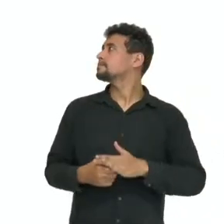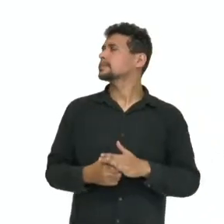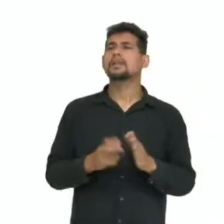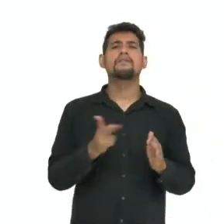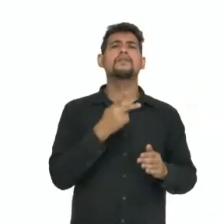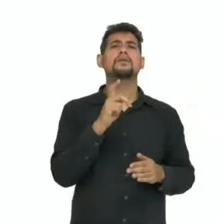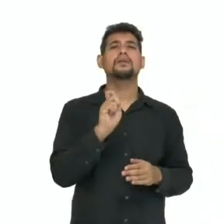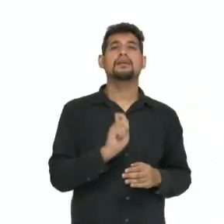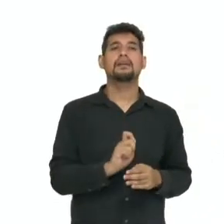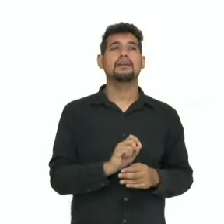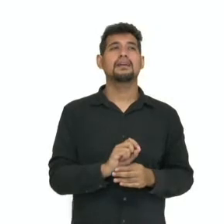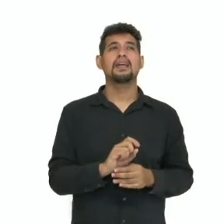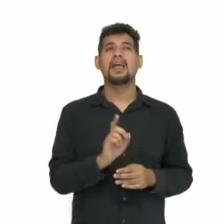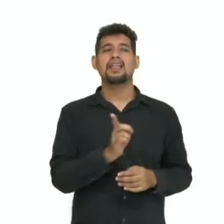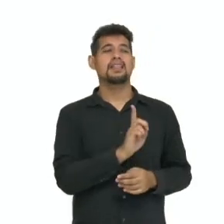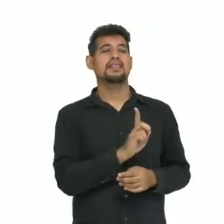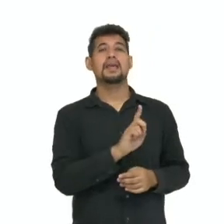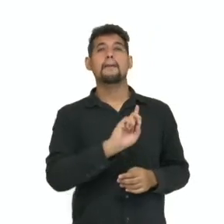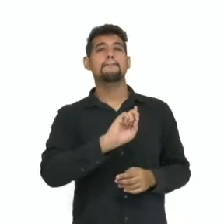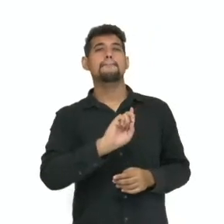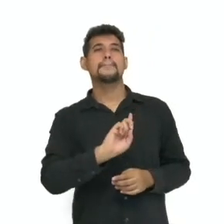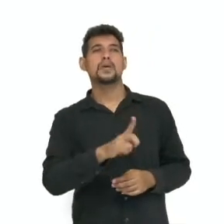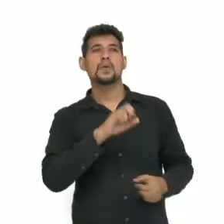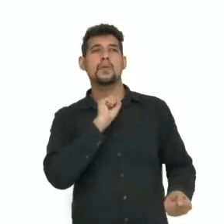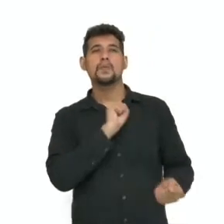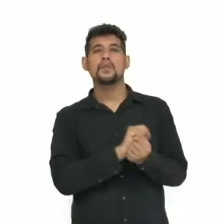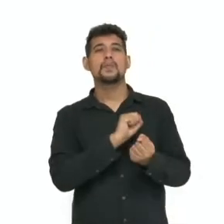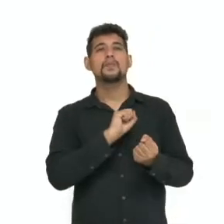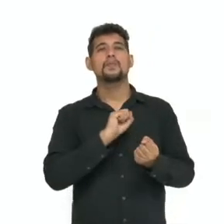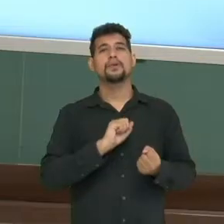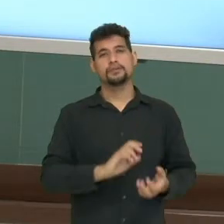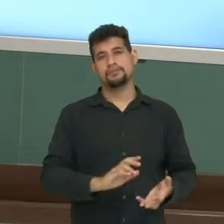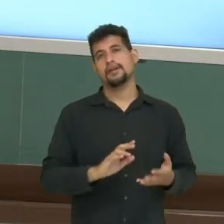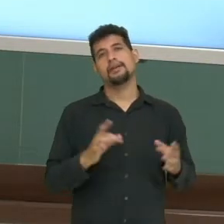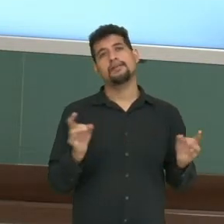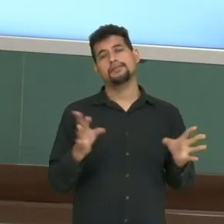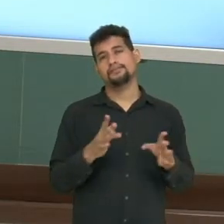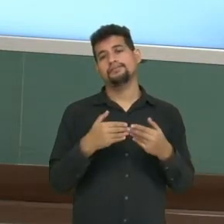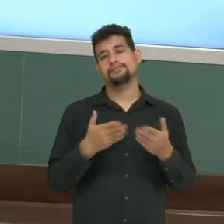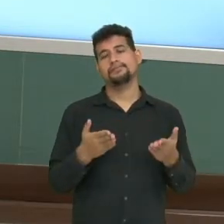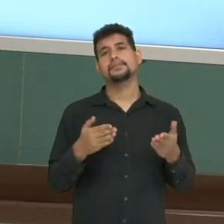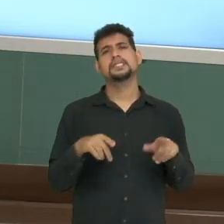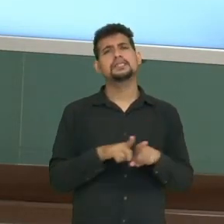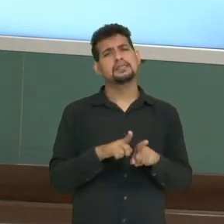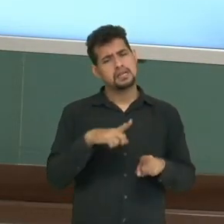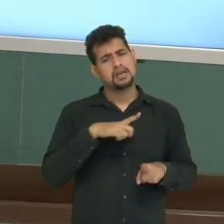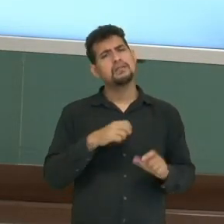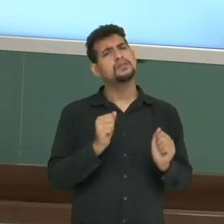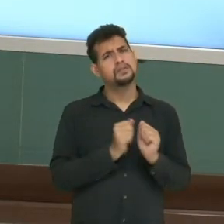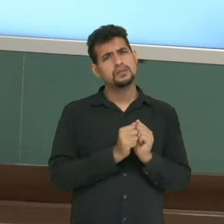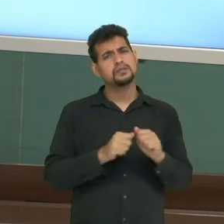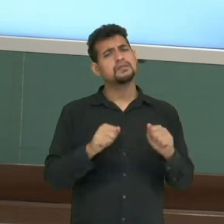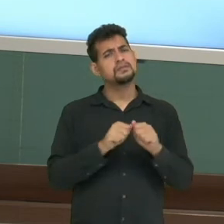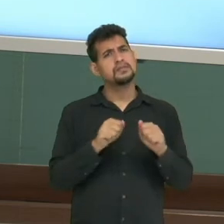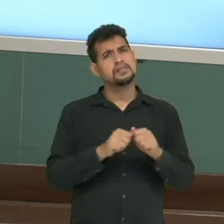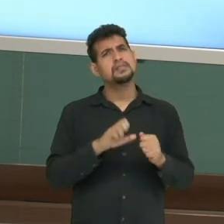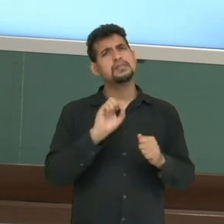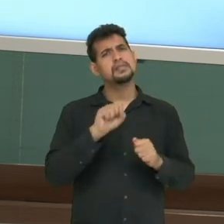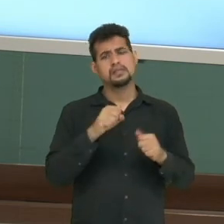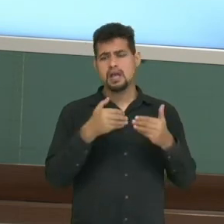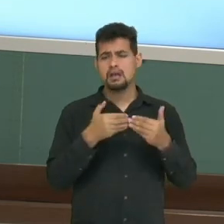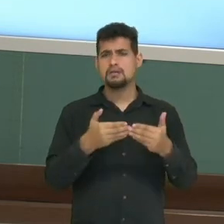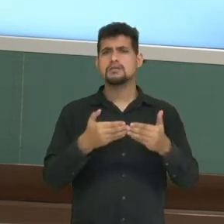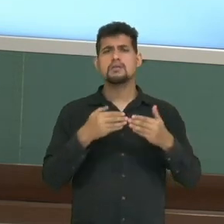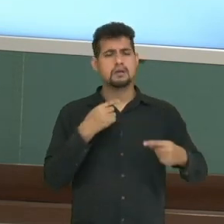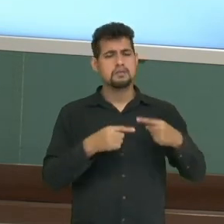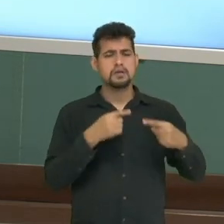que nem 1000 bombas deterão a abertura. Ou seja, ele estava empenhado realmente em fazer essa abertura política